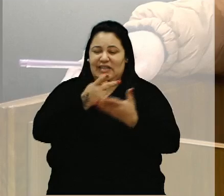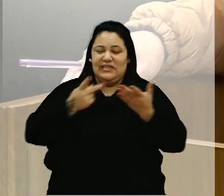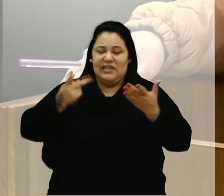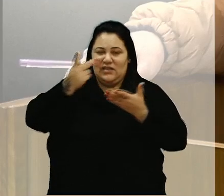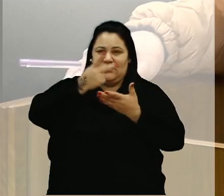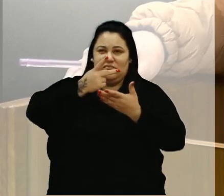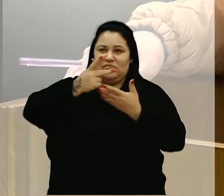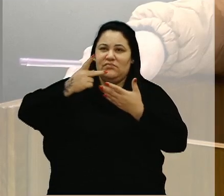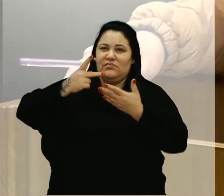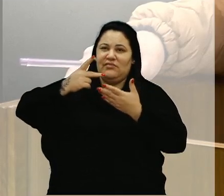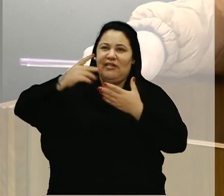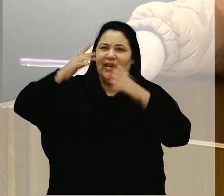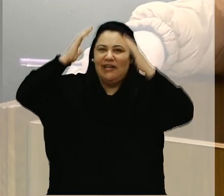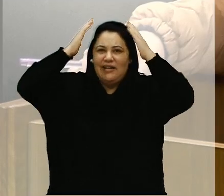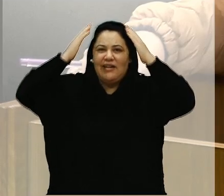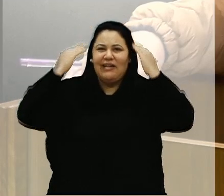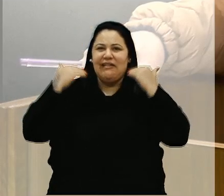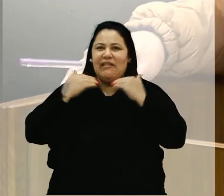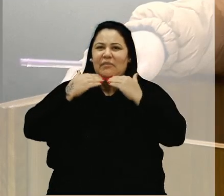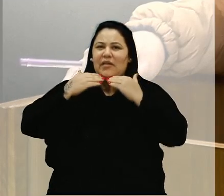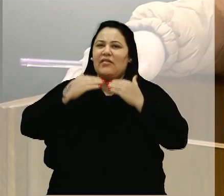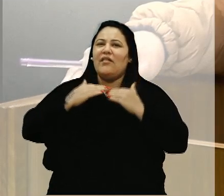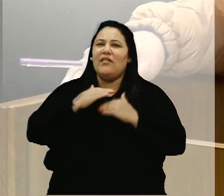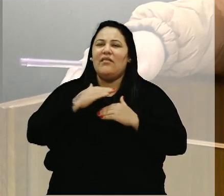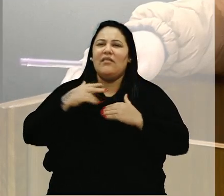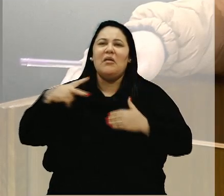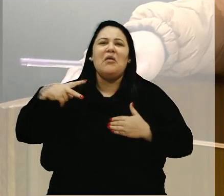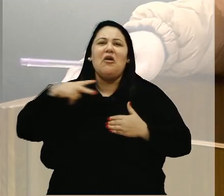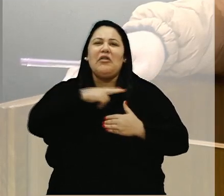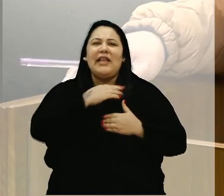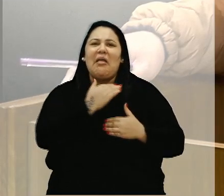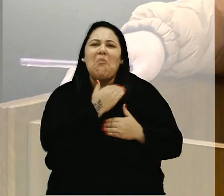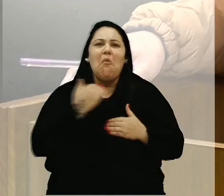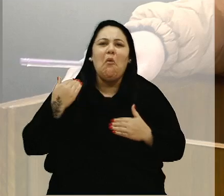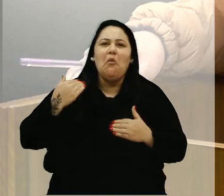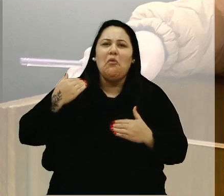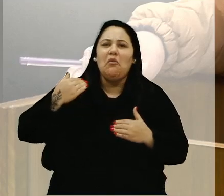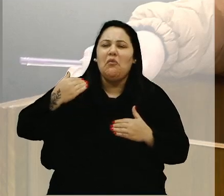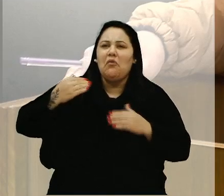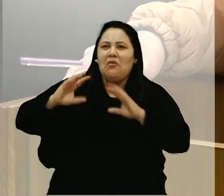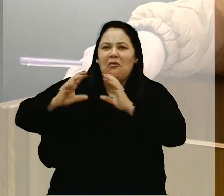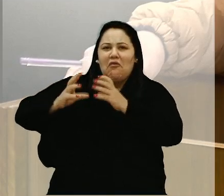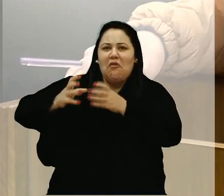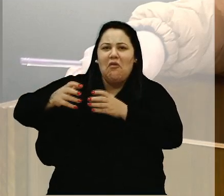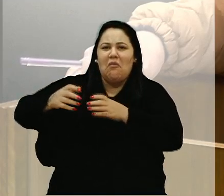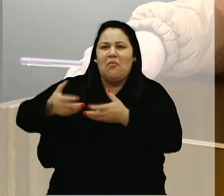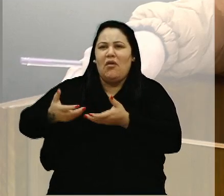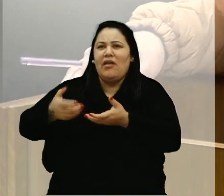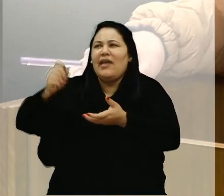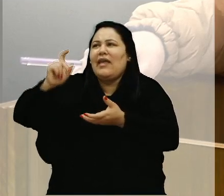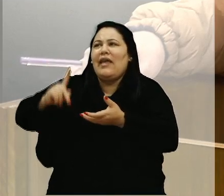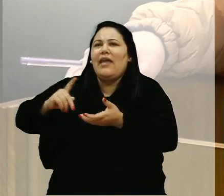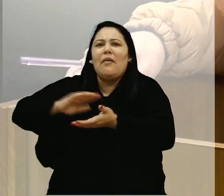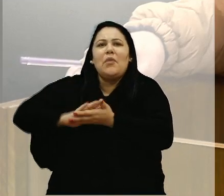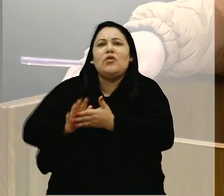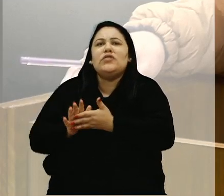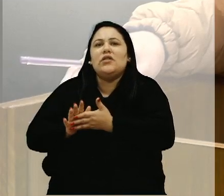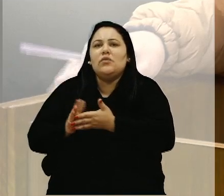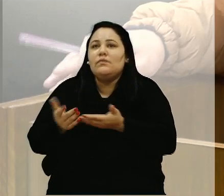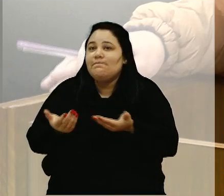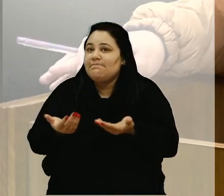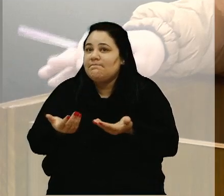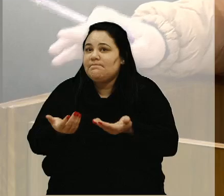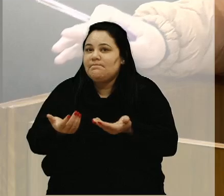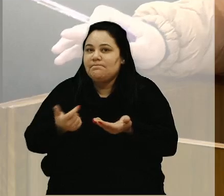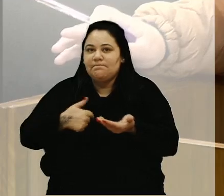é a ilustração com a cabeça do Donald Trump, cortada, jogando futebol. E quem que é o intolerante?